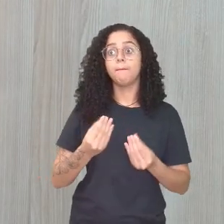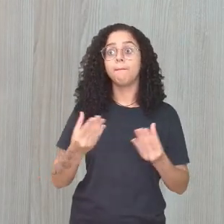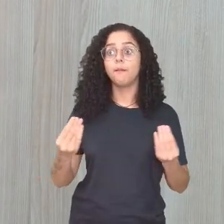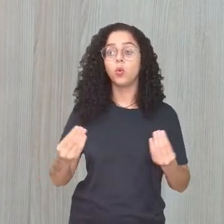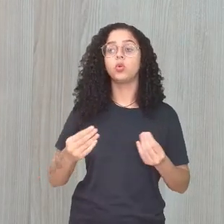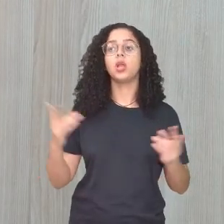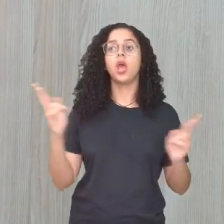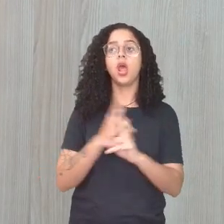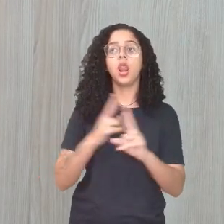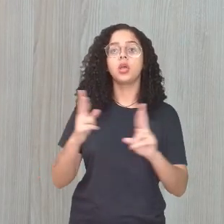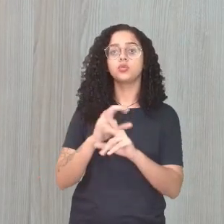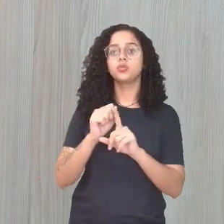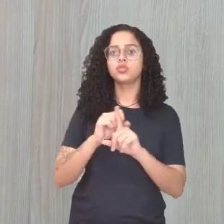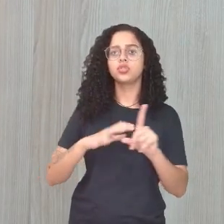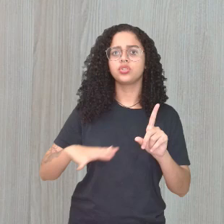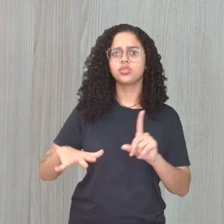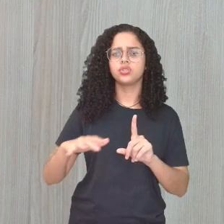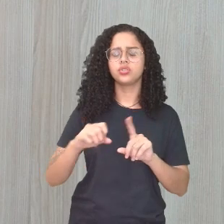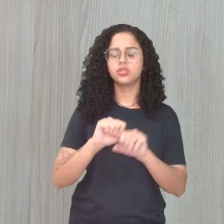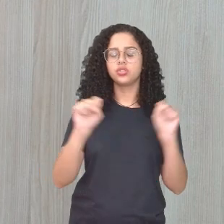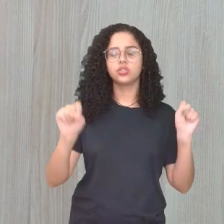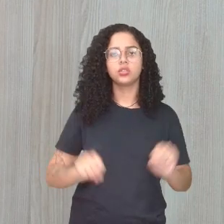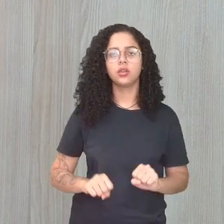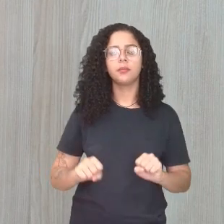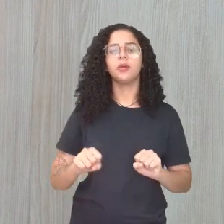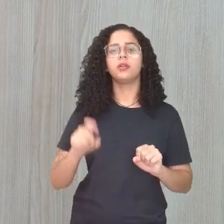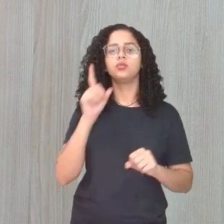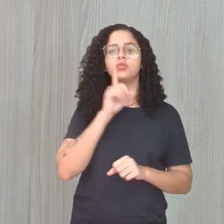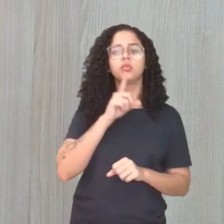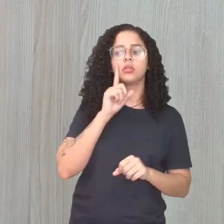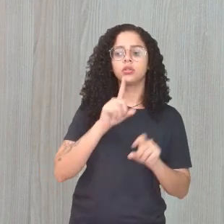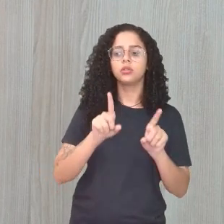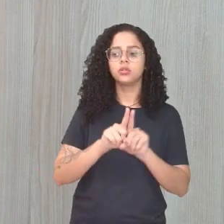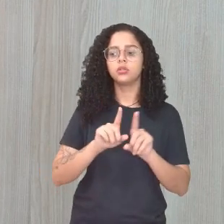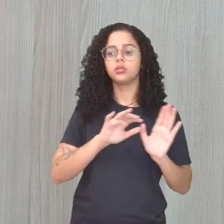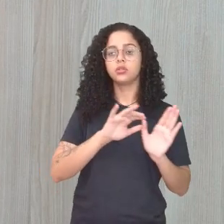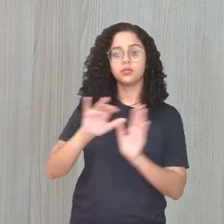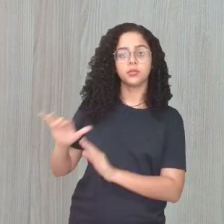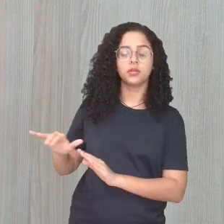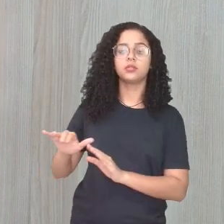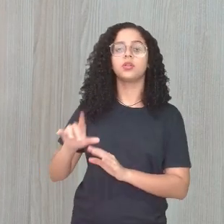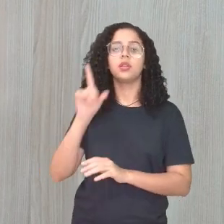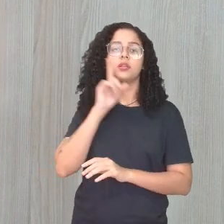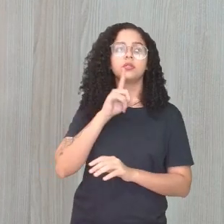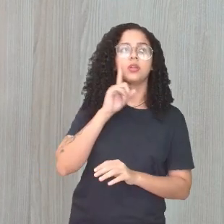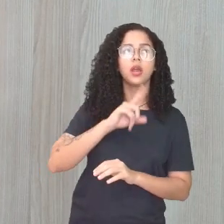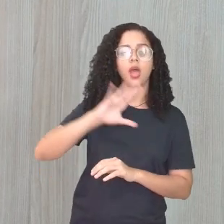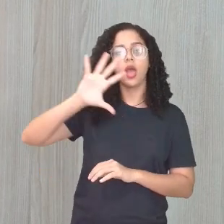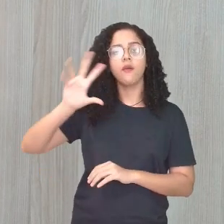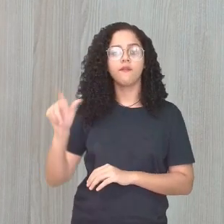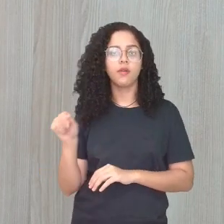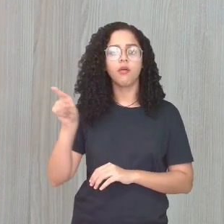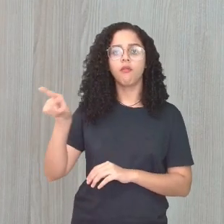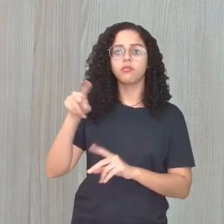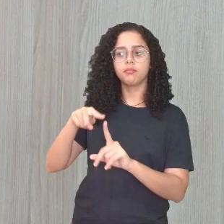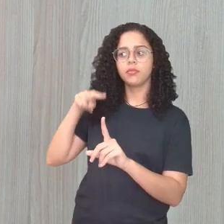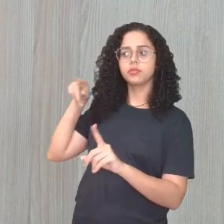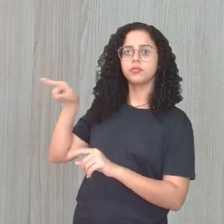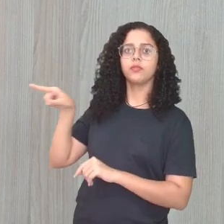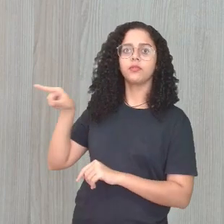entre o sistema de segregação dos Estados Unidos e da África, Isso. né, com essa visão aí.